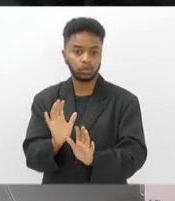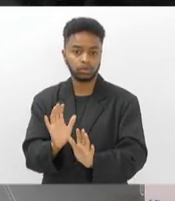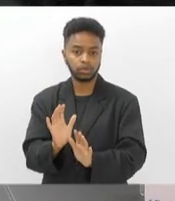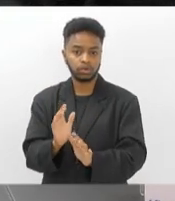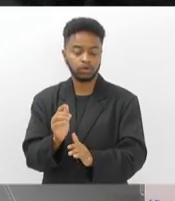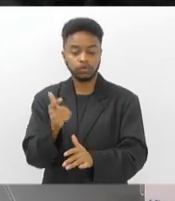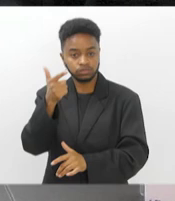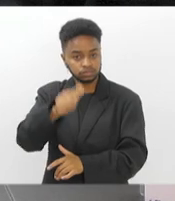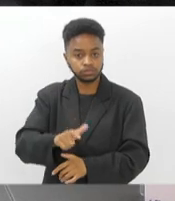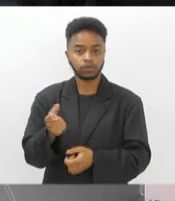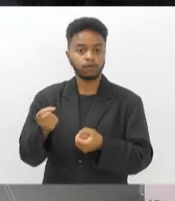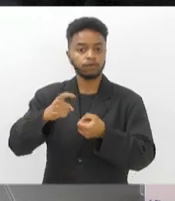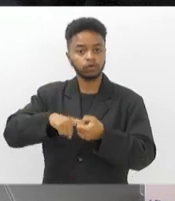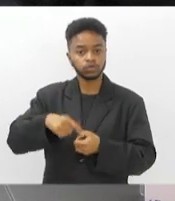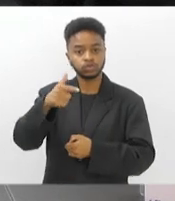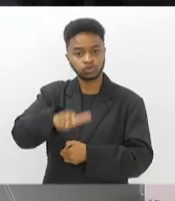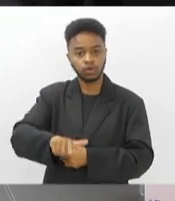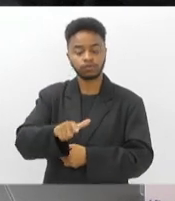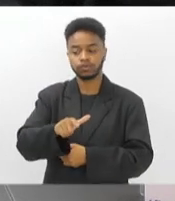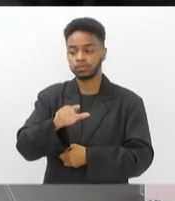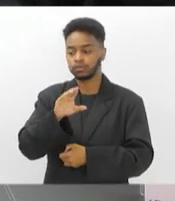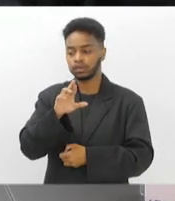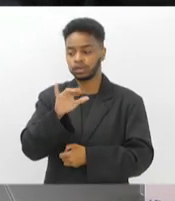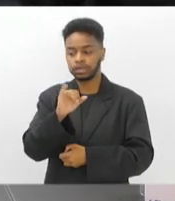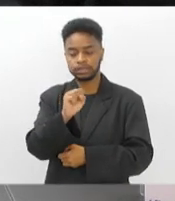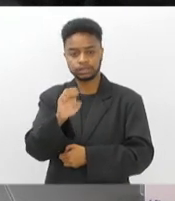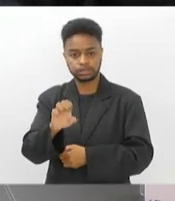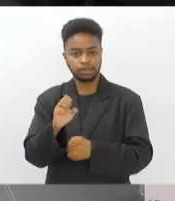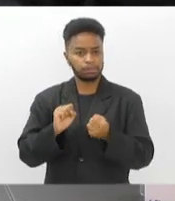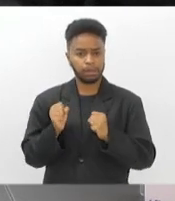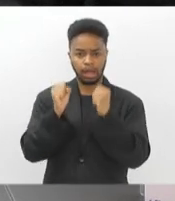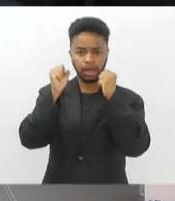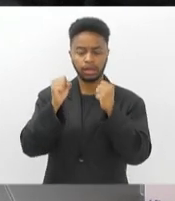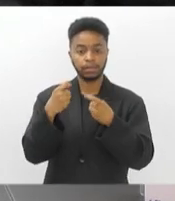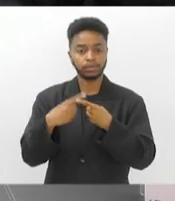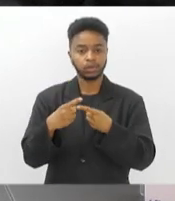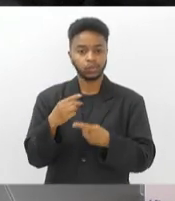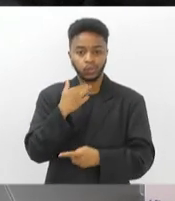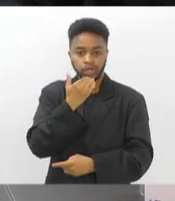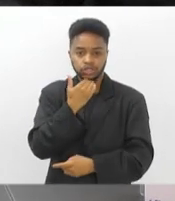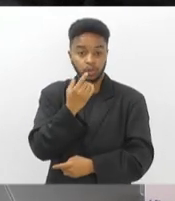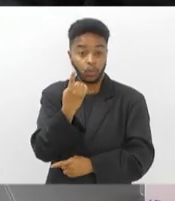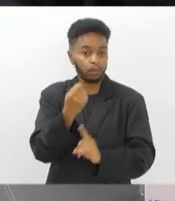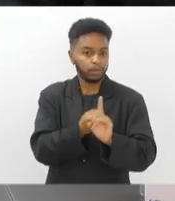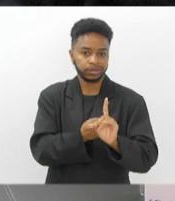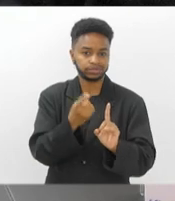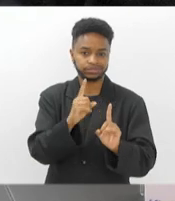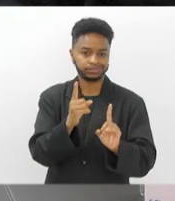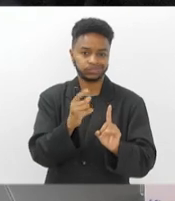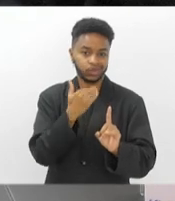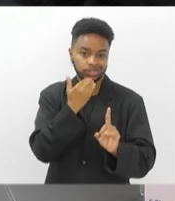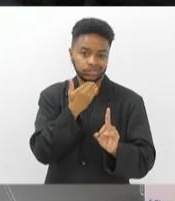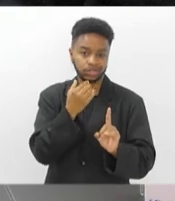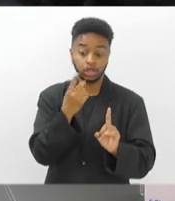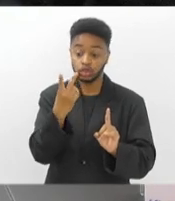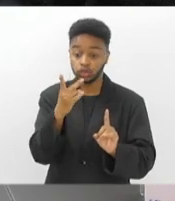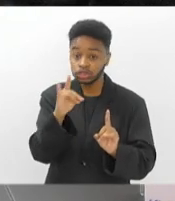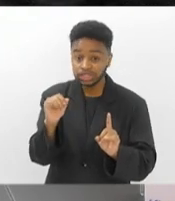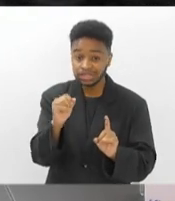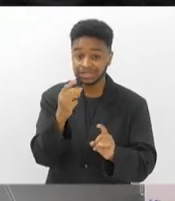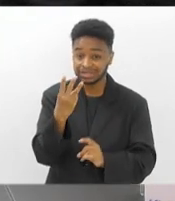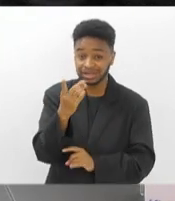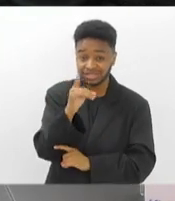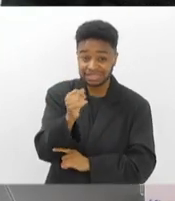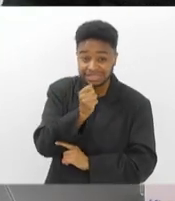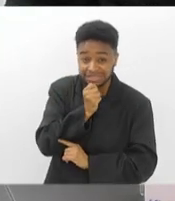volta a ter crise e não basta um mês thago bastam dois dias três dias sem